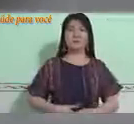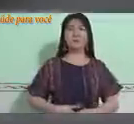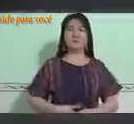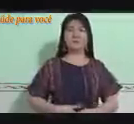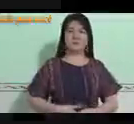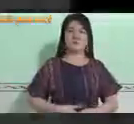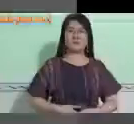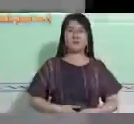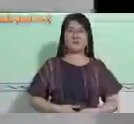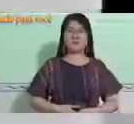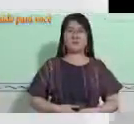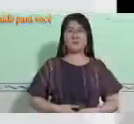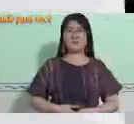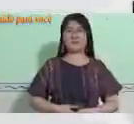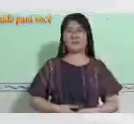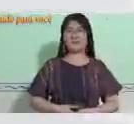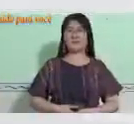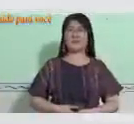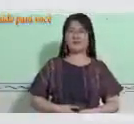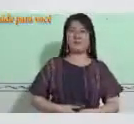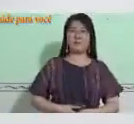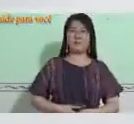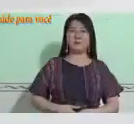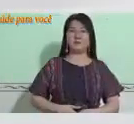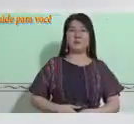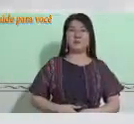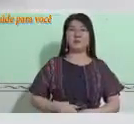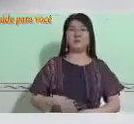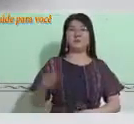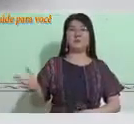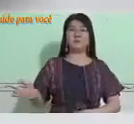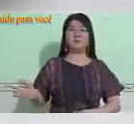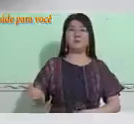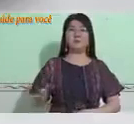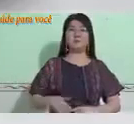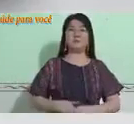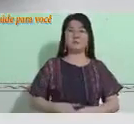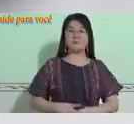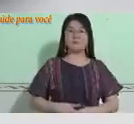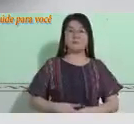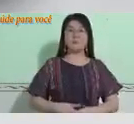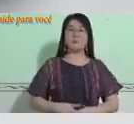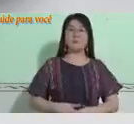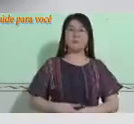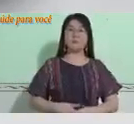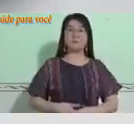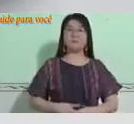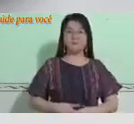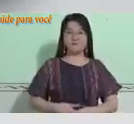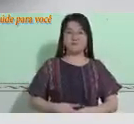3.COMPRESSADELSRIM A compressa de alecrim é fácil de preparar, vírgula, sendo ótima para tratar a tendinite de ombro, vírgula, por